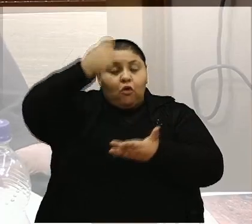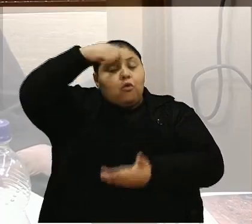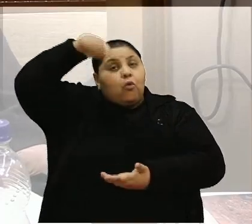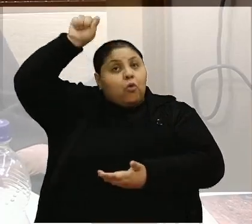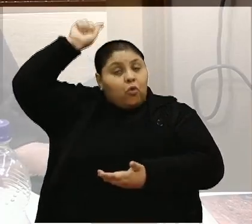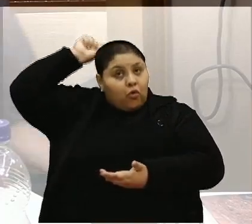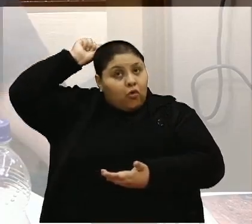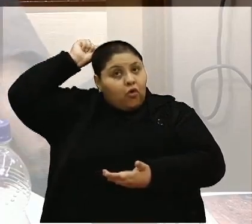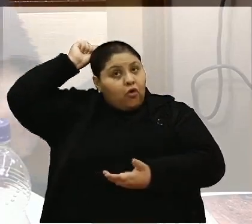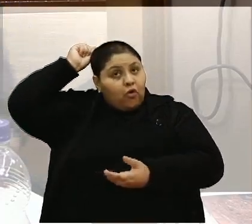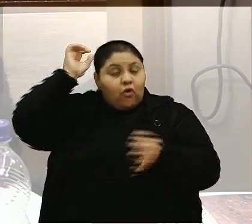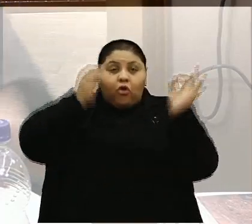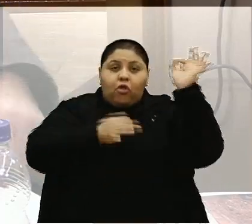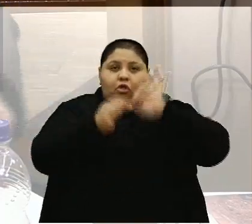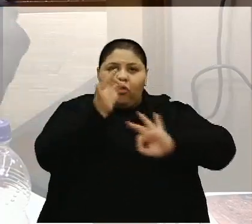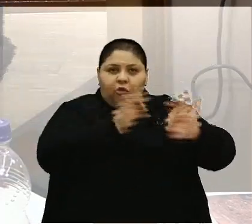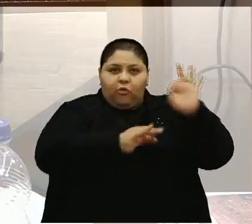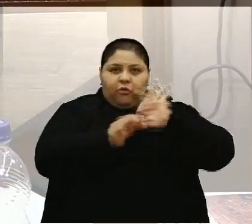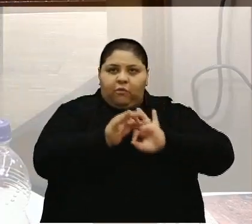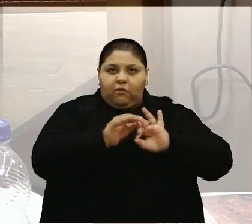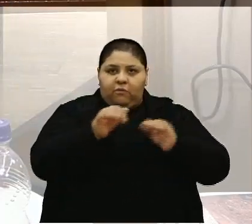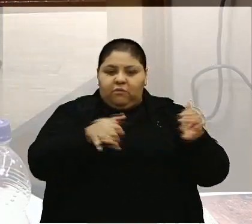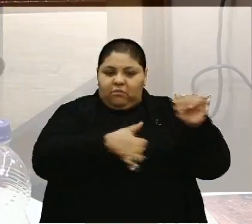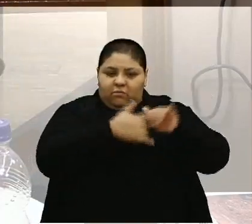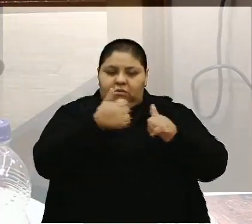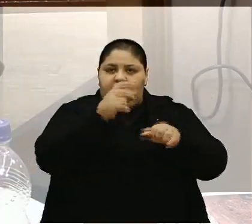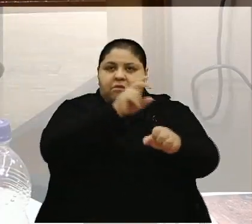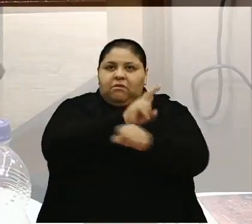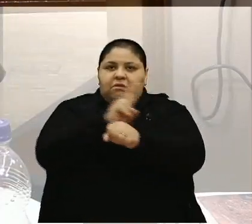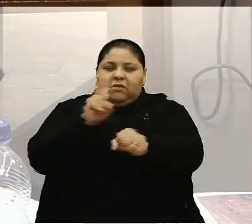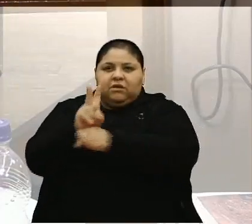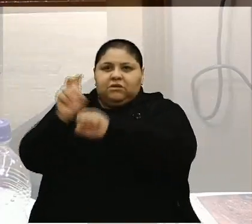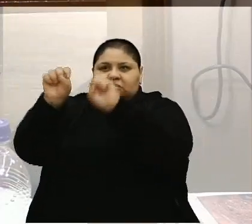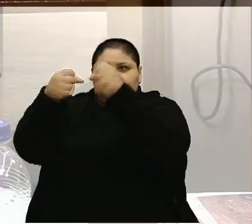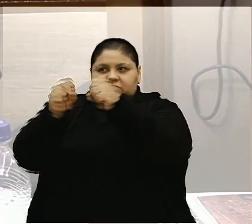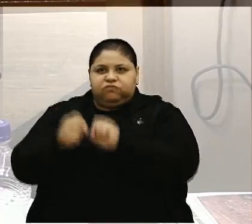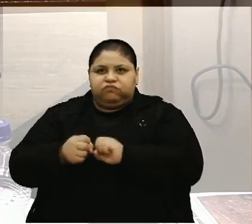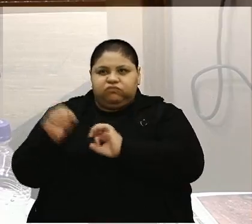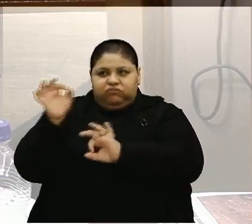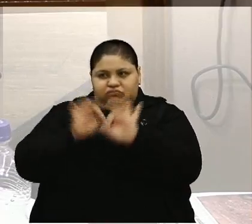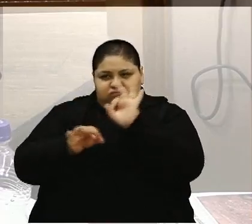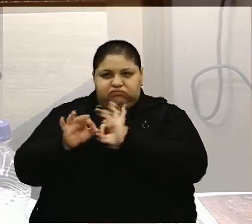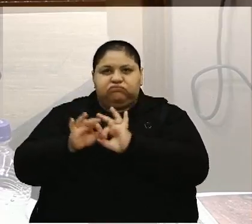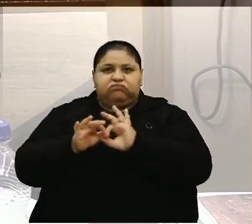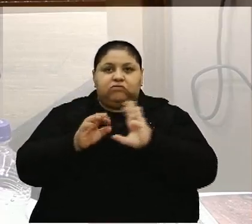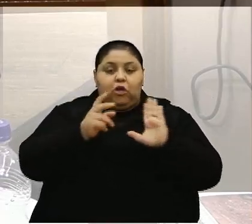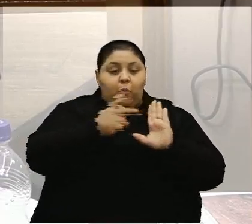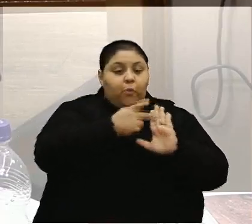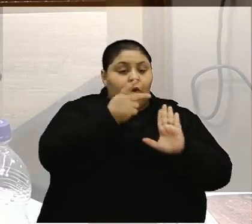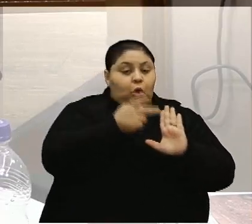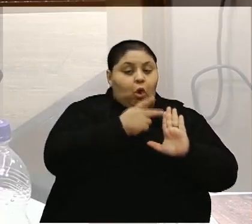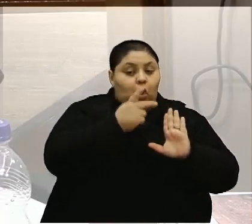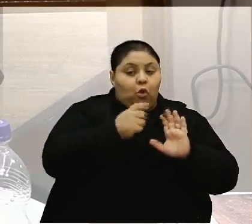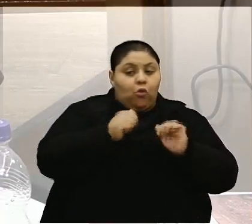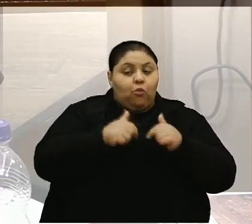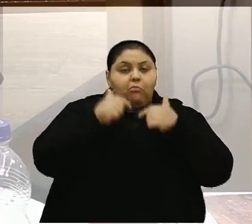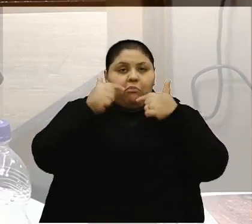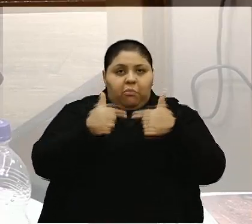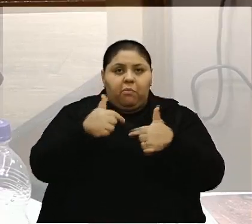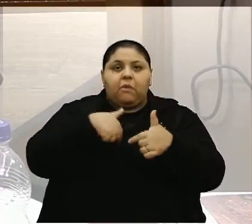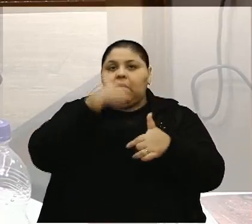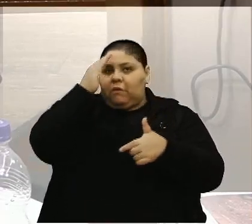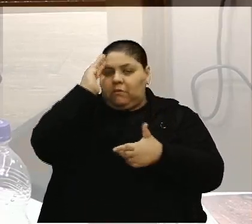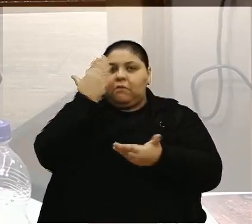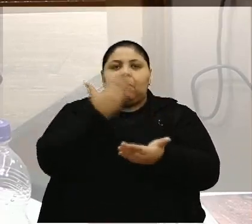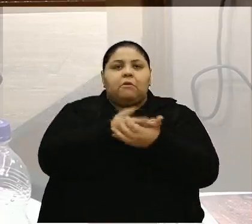Sul para montar um laboratório, né, para prevenir esses desastres e montar protocolos de ações. Então, tenho certeza que nós estamos